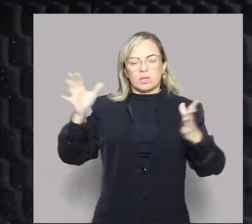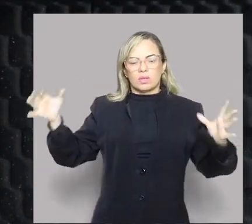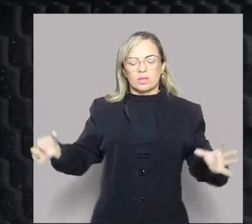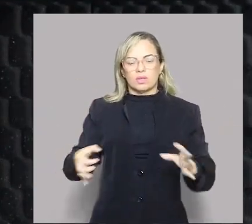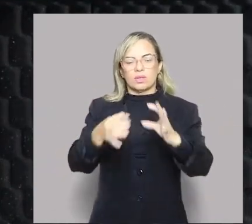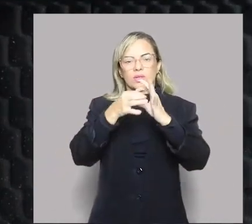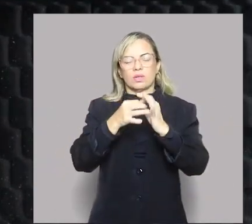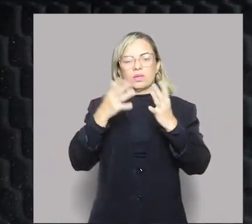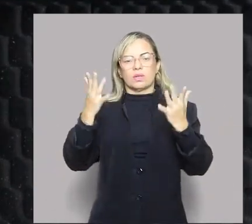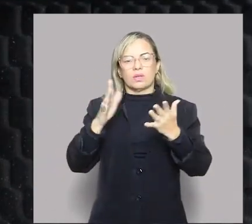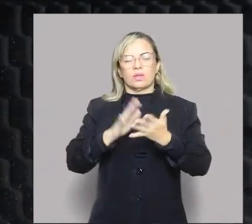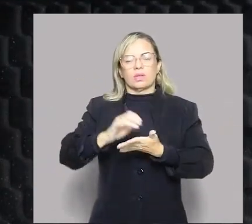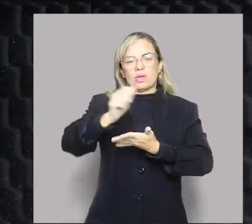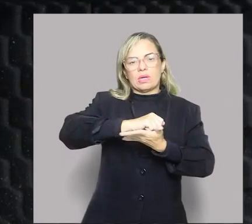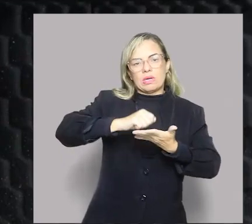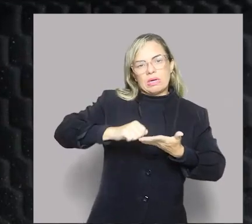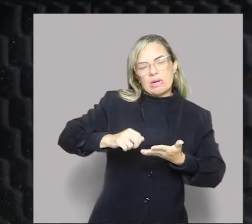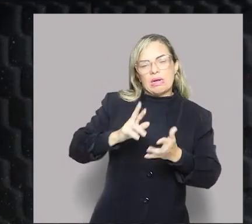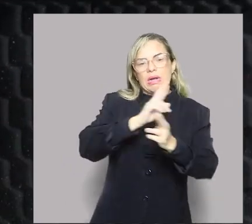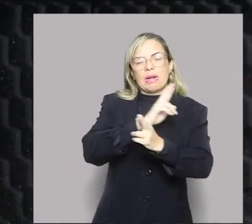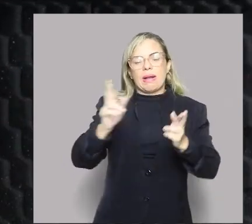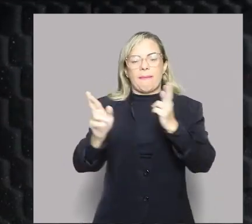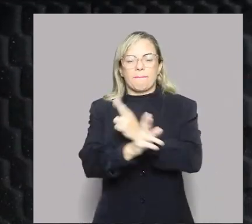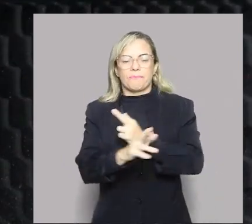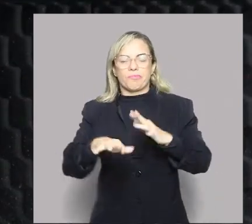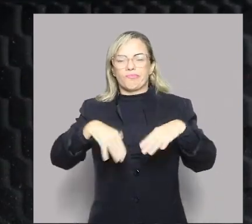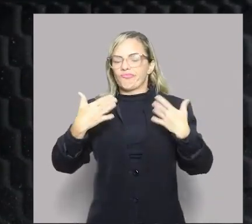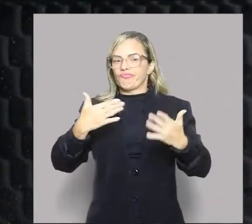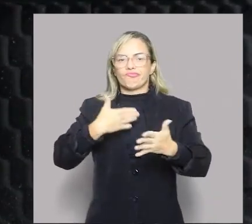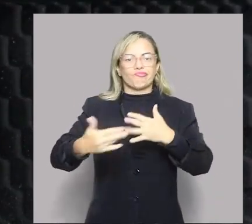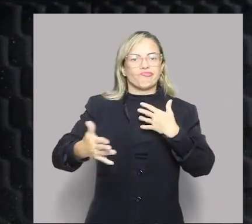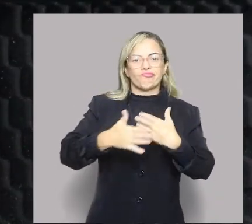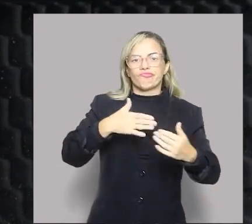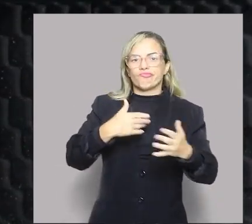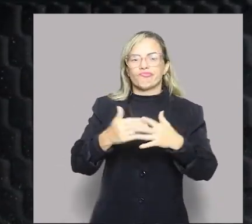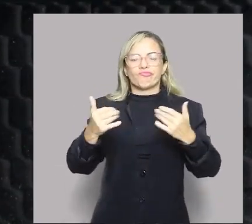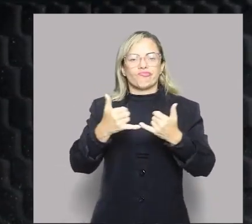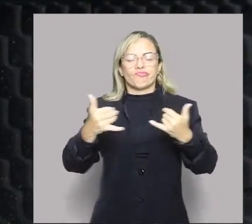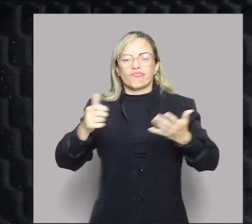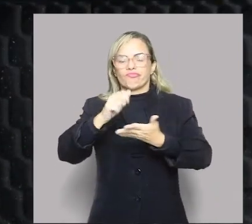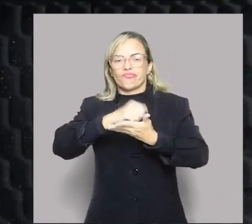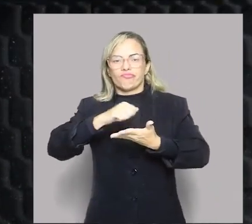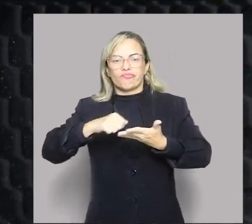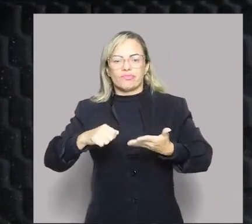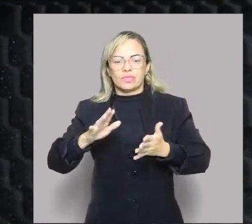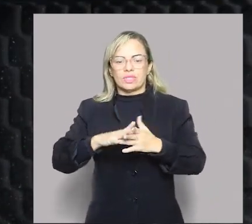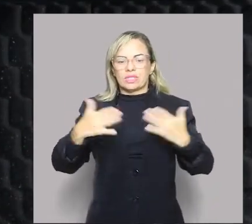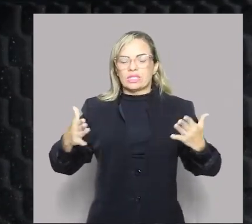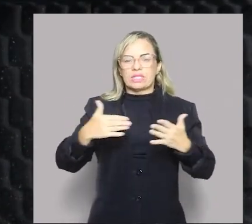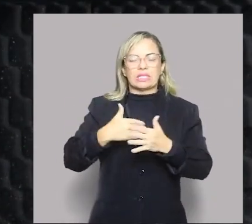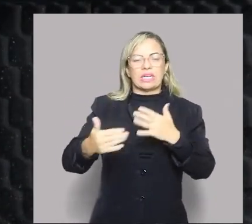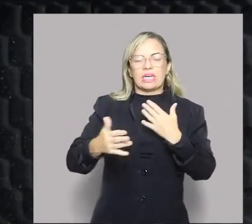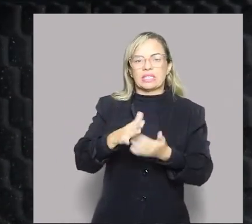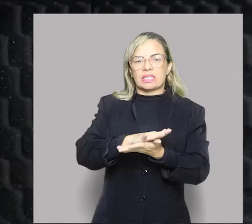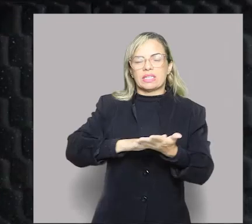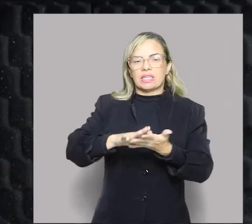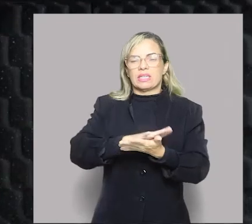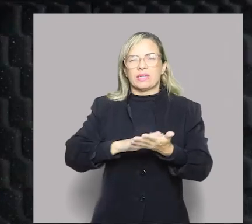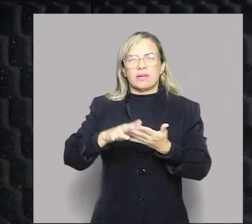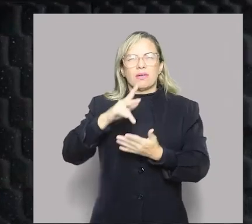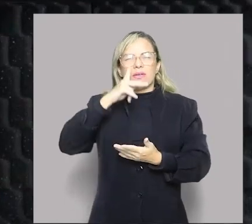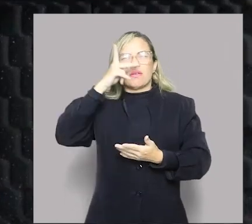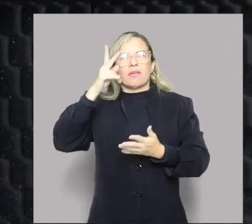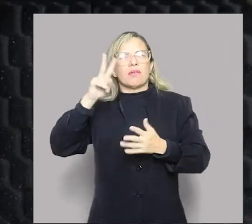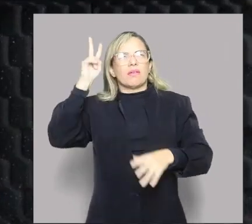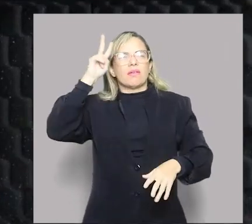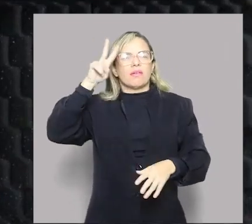fazer a produtividade, então não valeu de nada, né? Não valeu você ter colocado isso, não valeu ter se esforçado para lembrar de